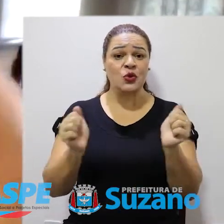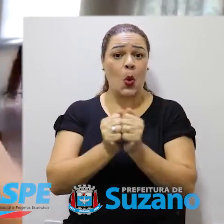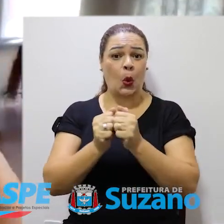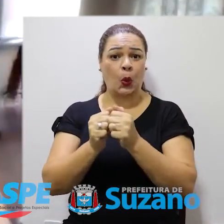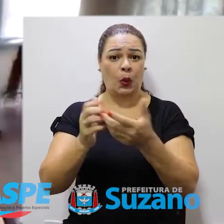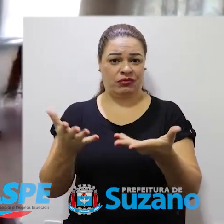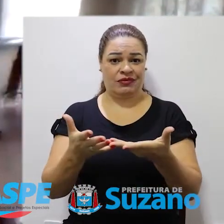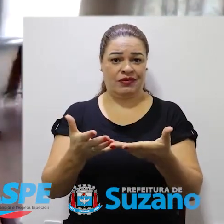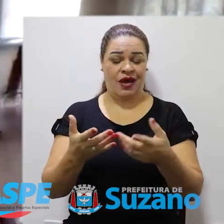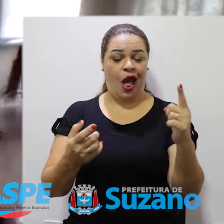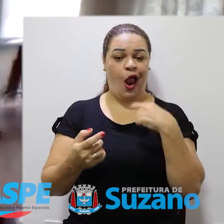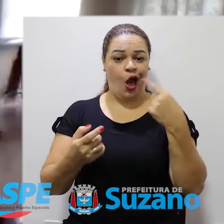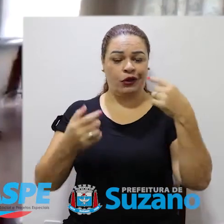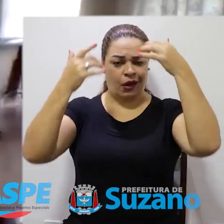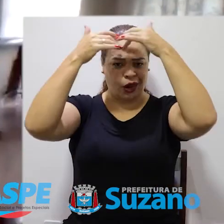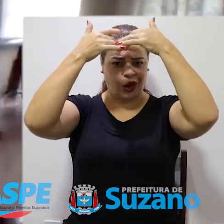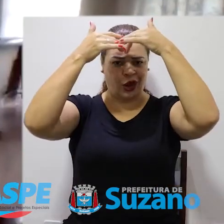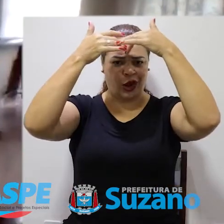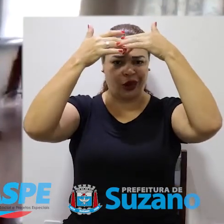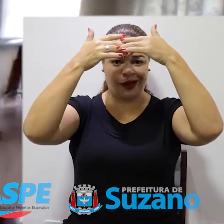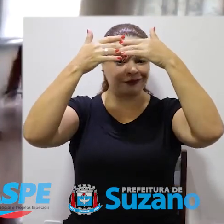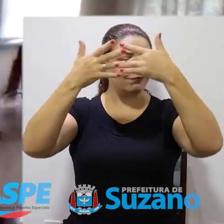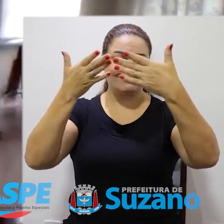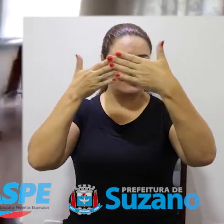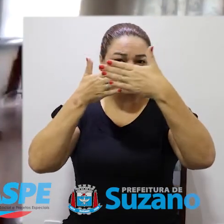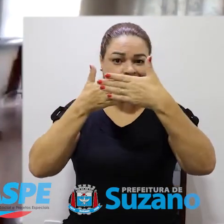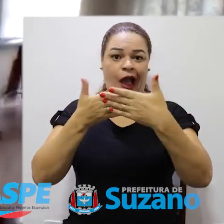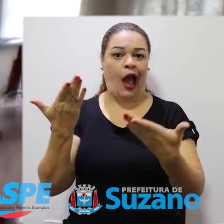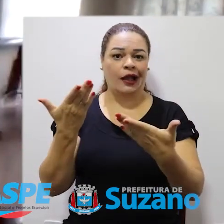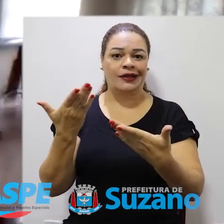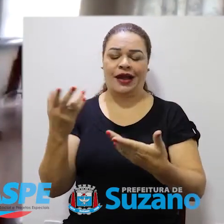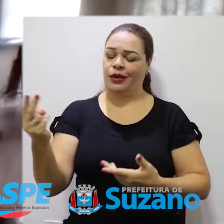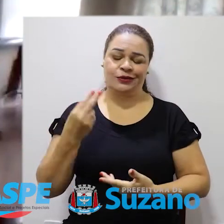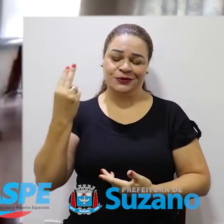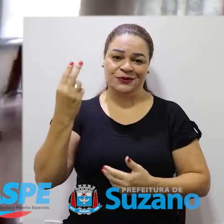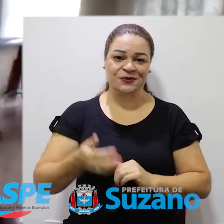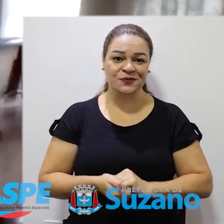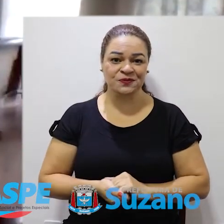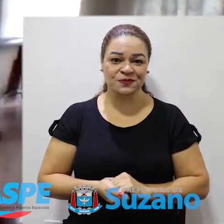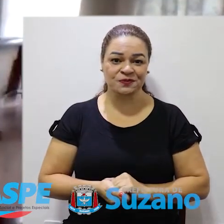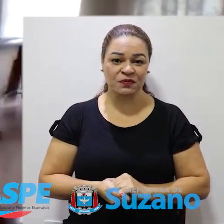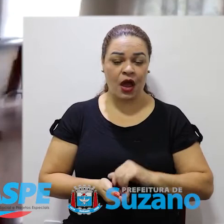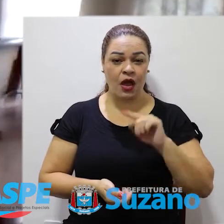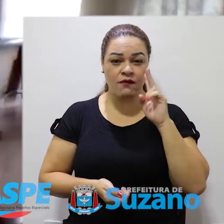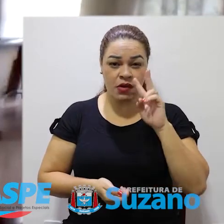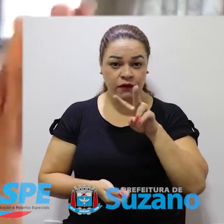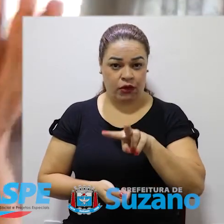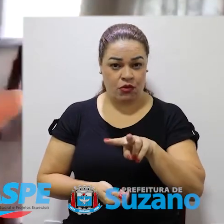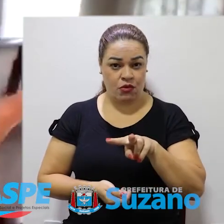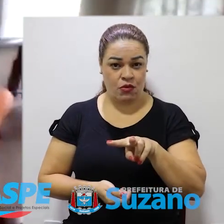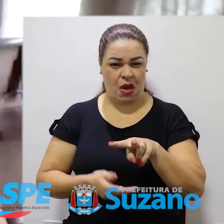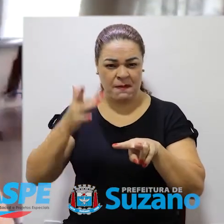A nossa função cerebral não consegue fazer isso. É impossível. Quando vocês virem uma pessoa